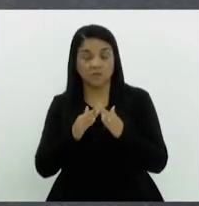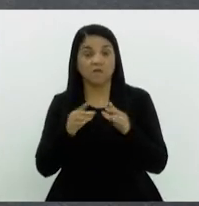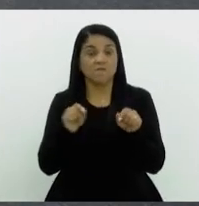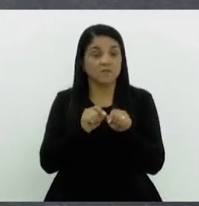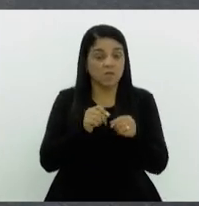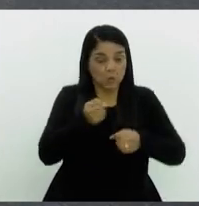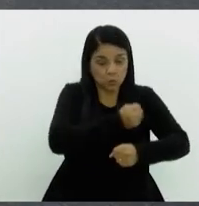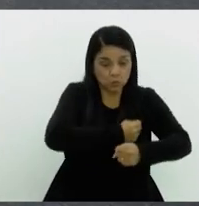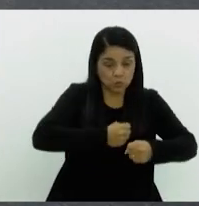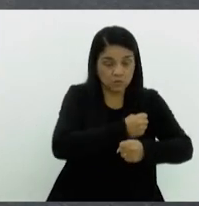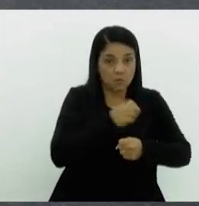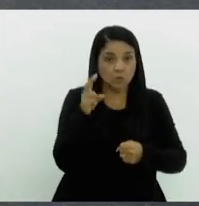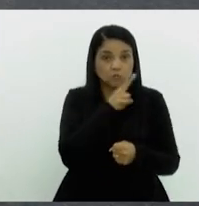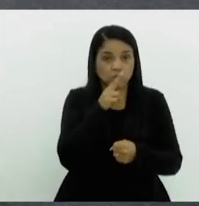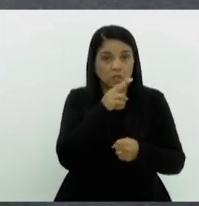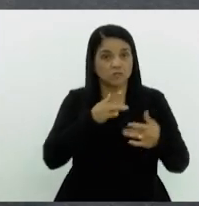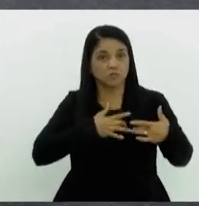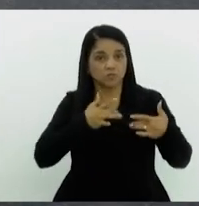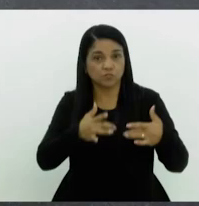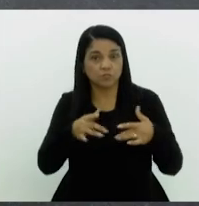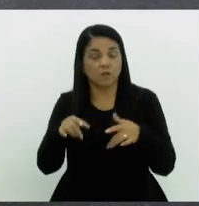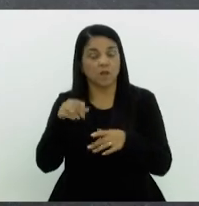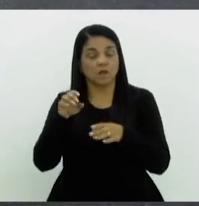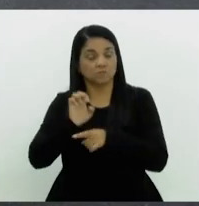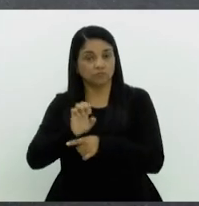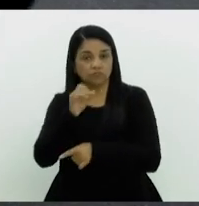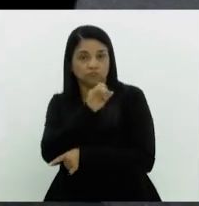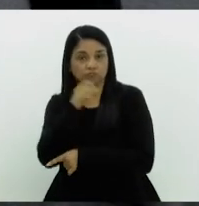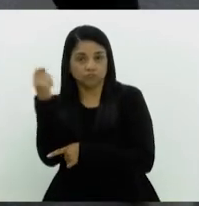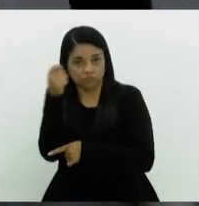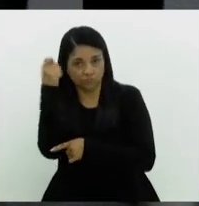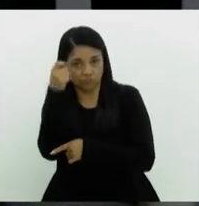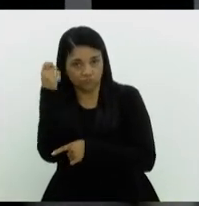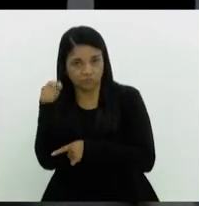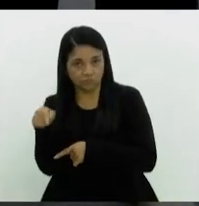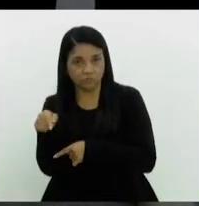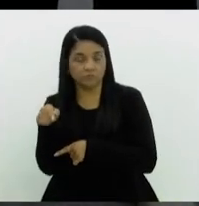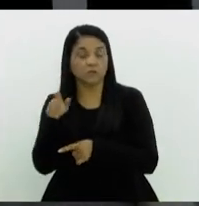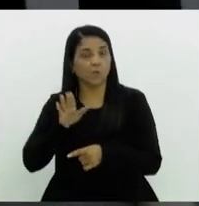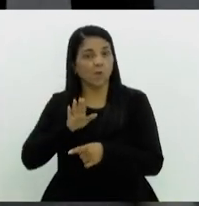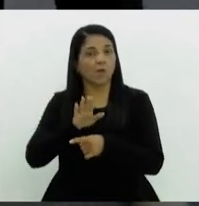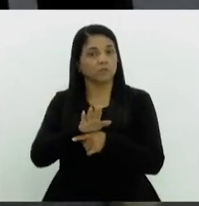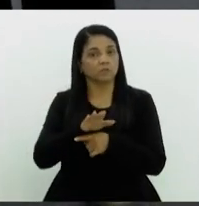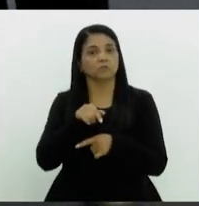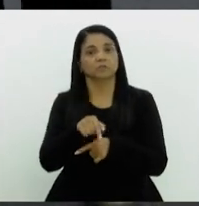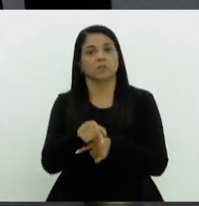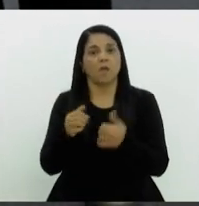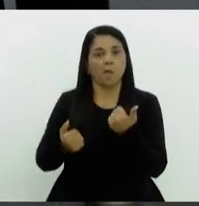emergenciais, cozinhas solidárias no Rio Grande do Sul, também com a contribuição ali